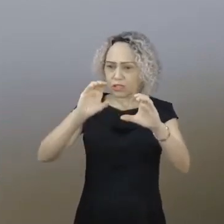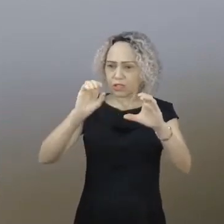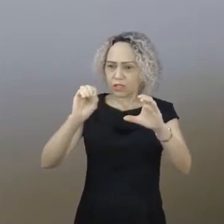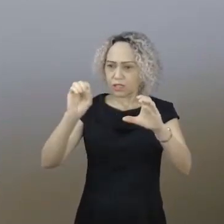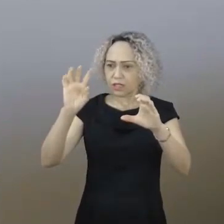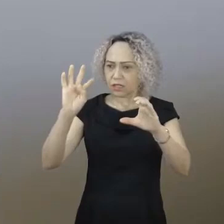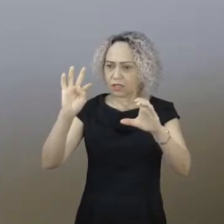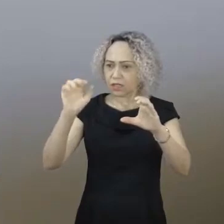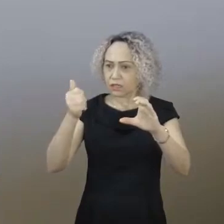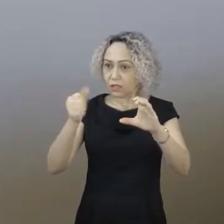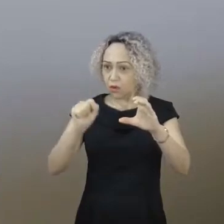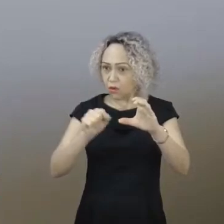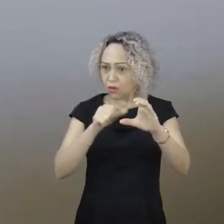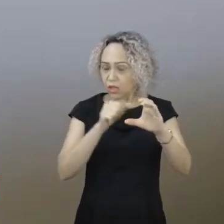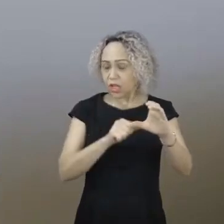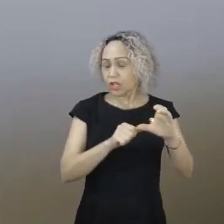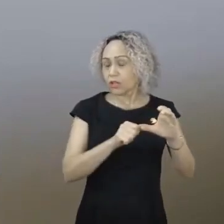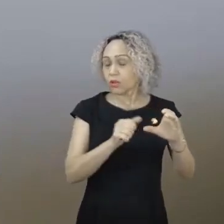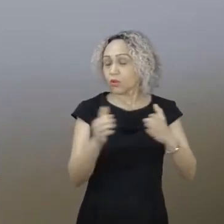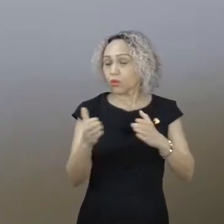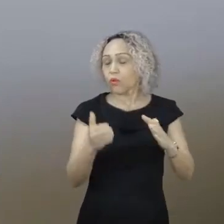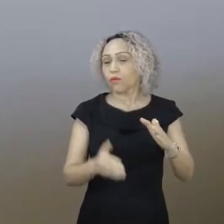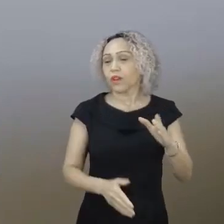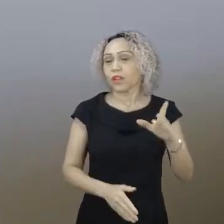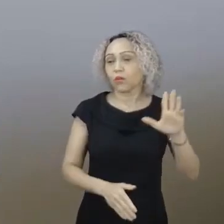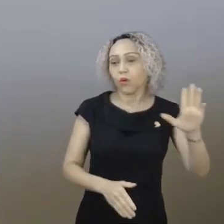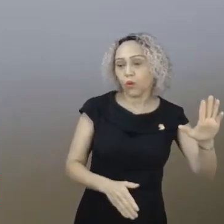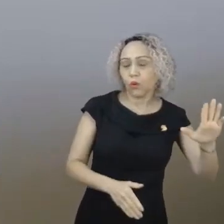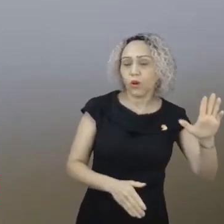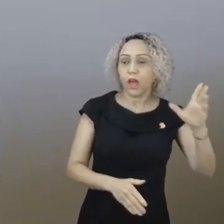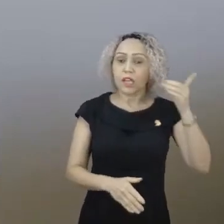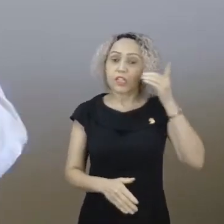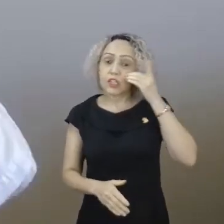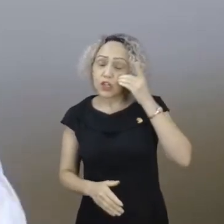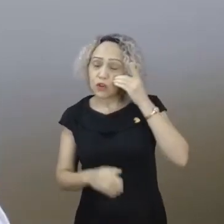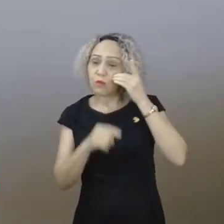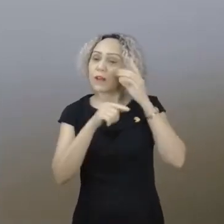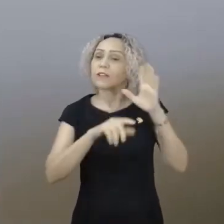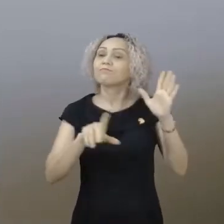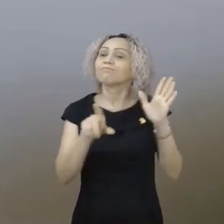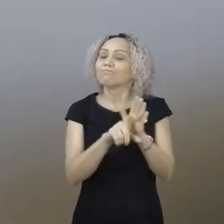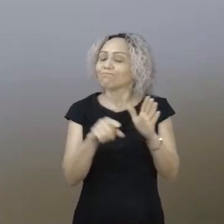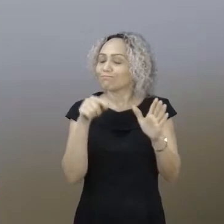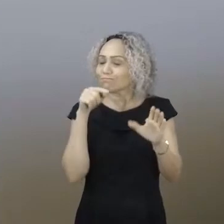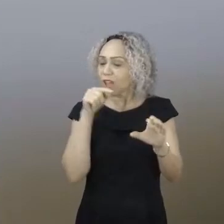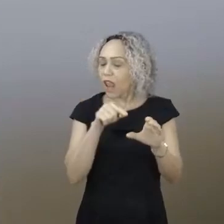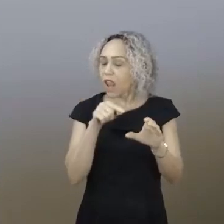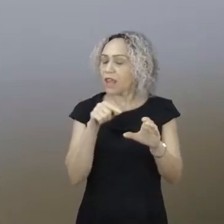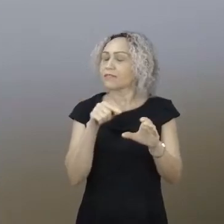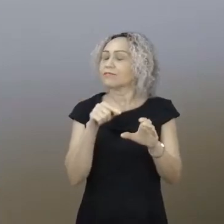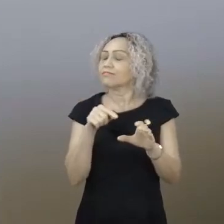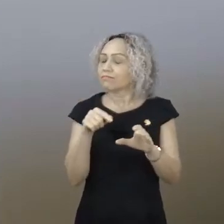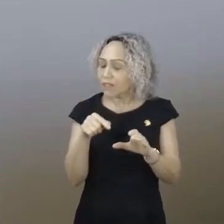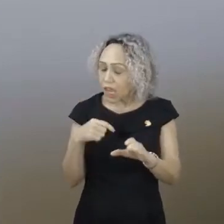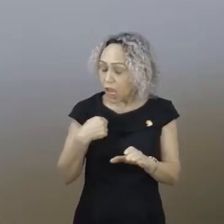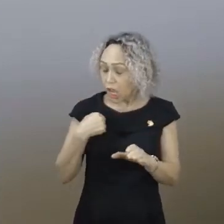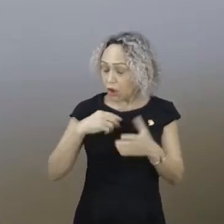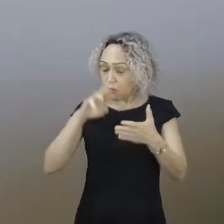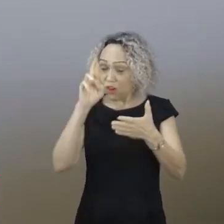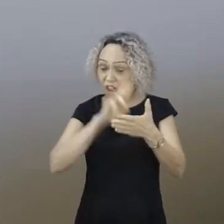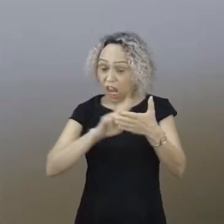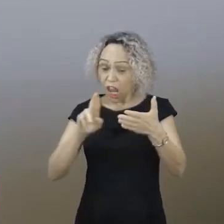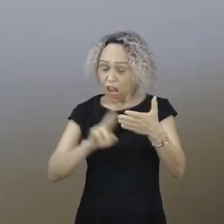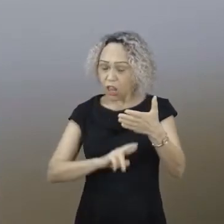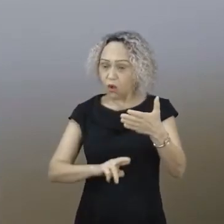fui relator na época e agora, novamente, ela estava no Congresso, né?